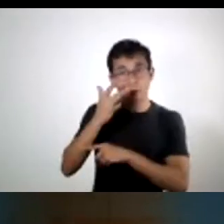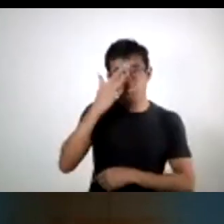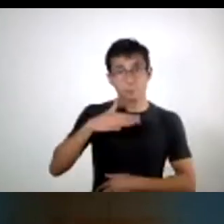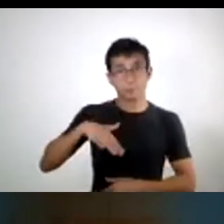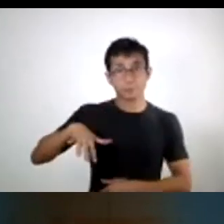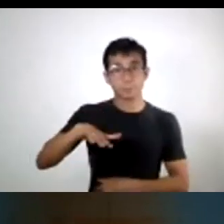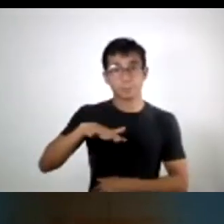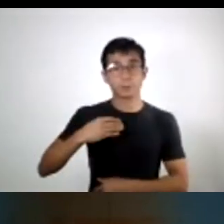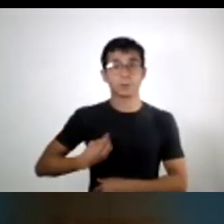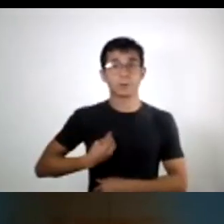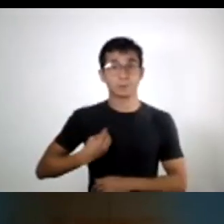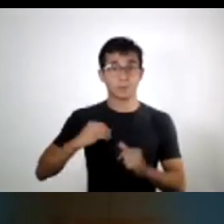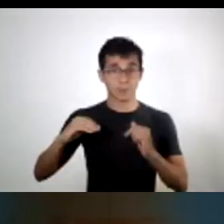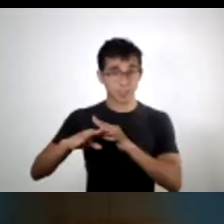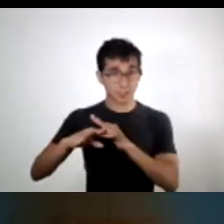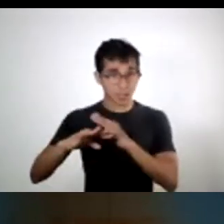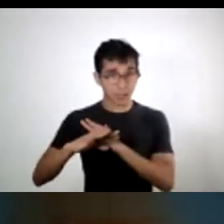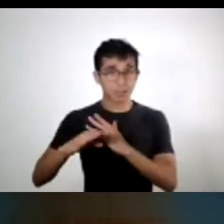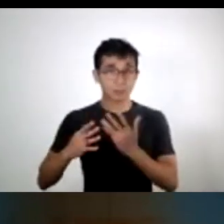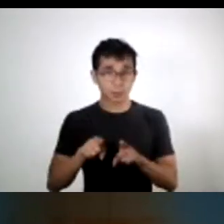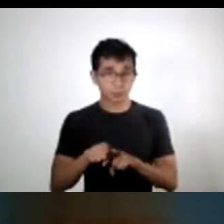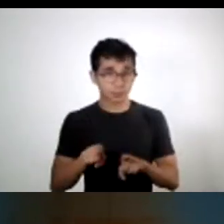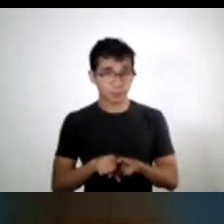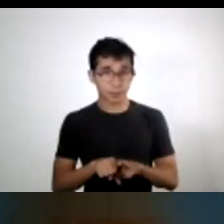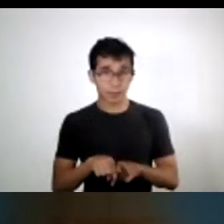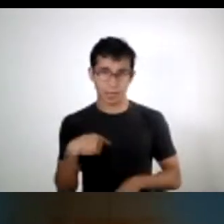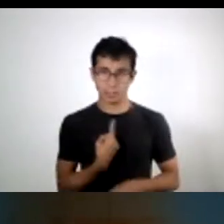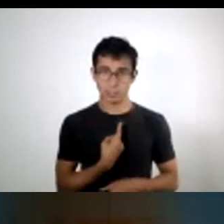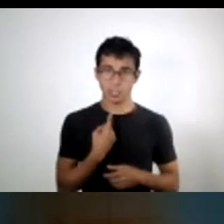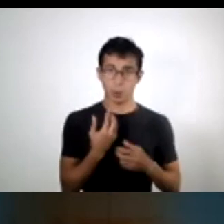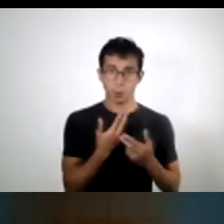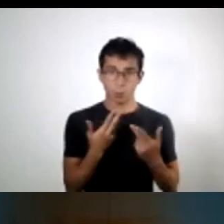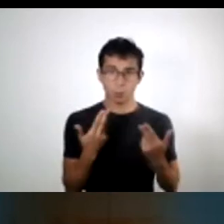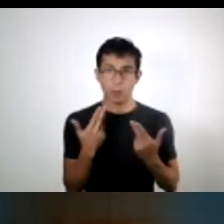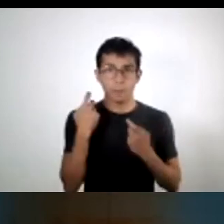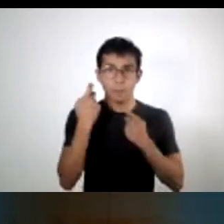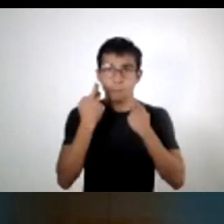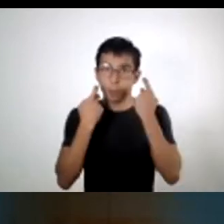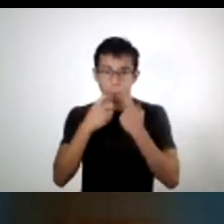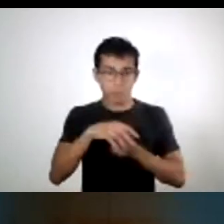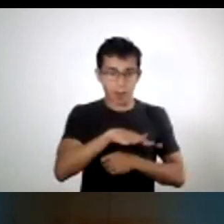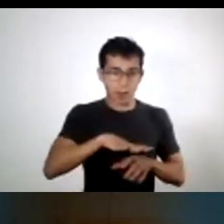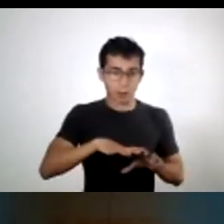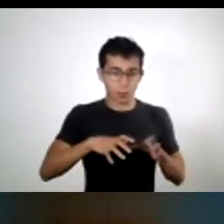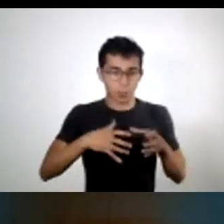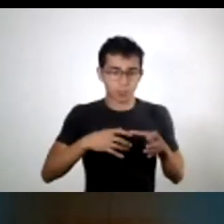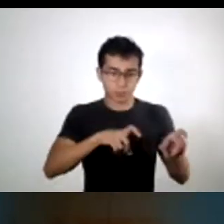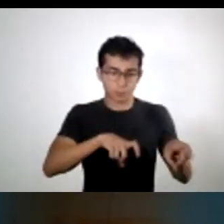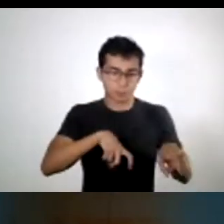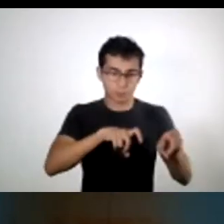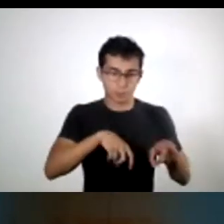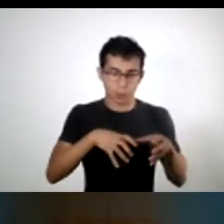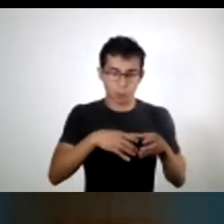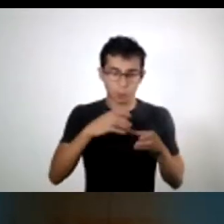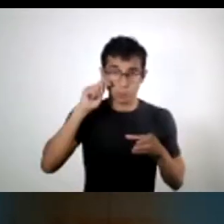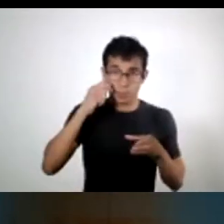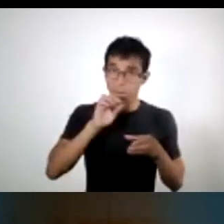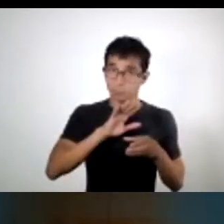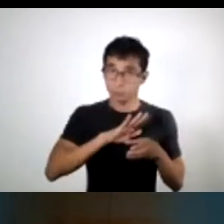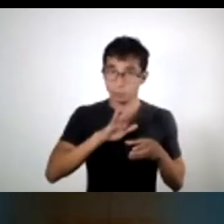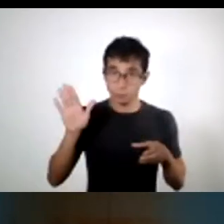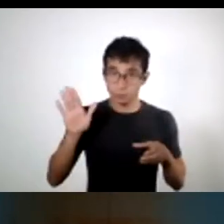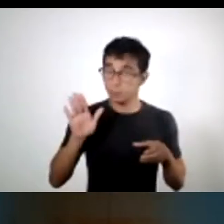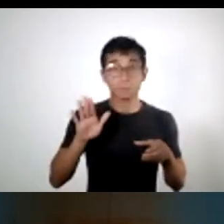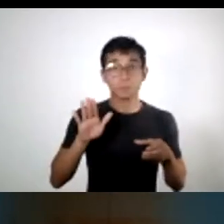da cidade. Então, a gente não se preocupa apenas com o coletivo quilombola, a gente se preocupa